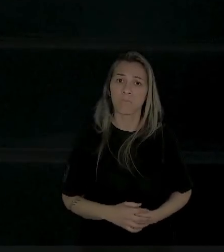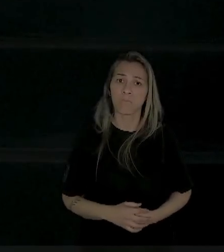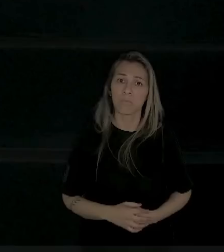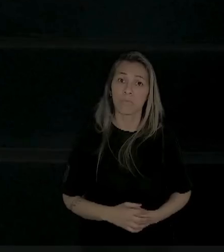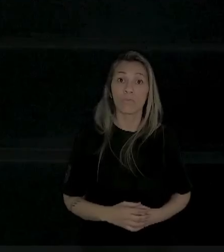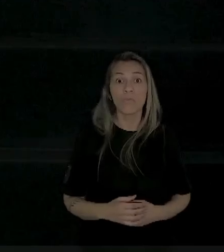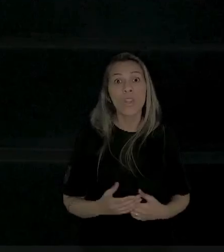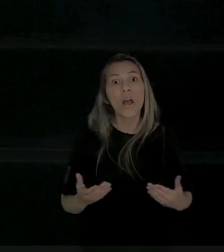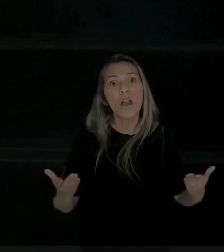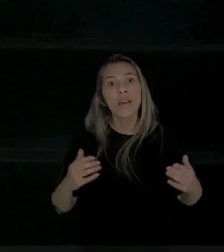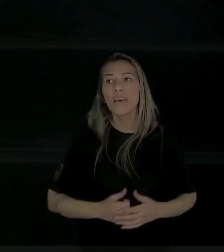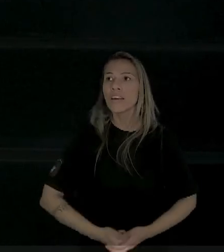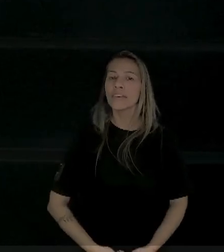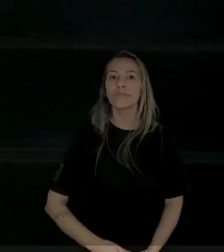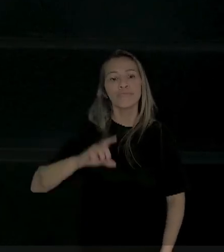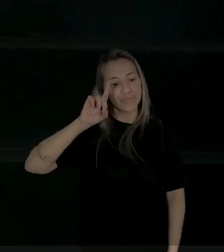Por duas vezes